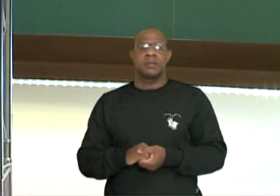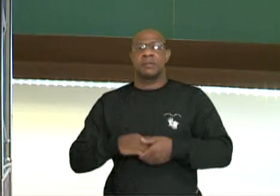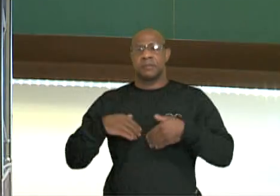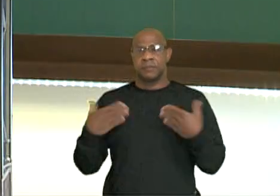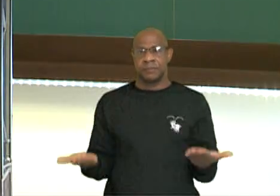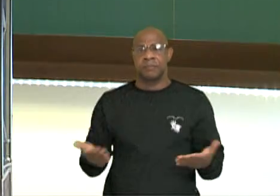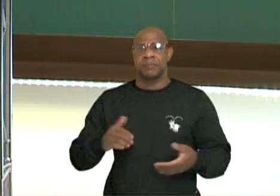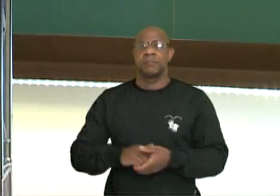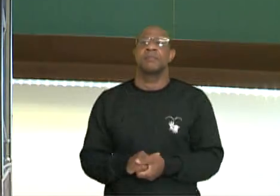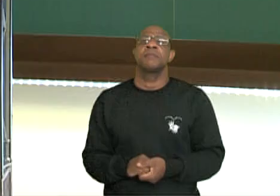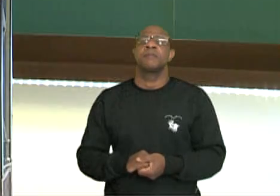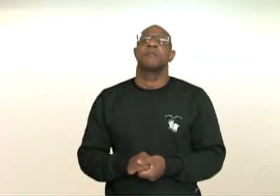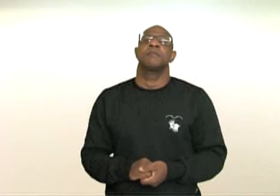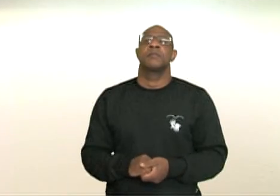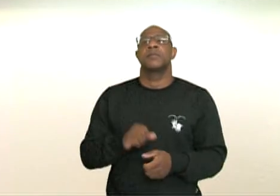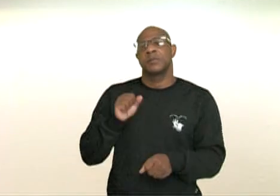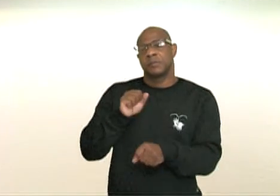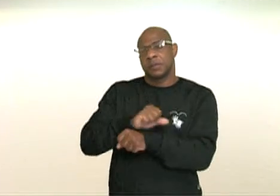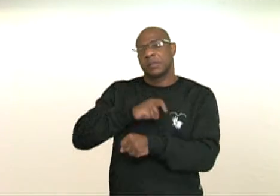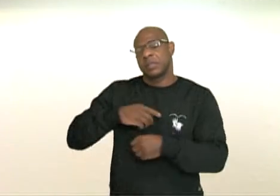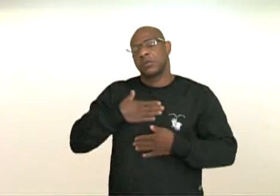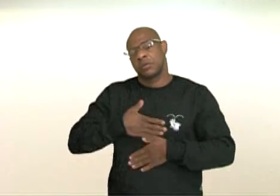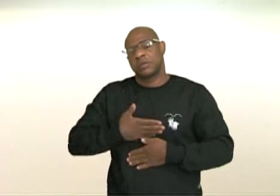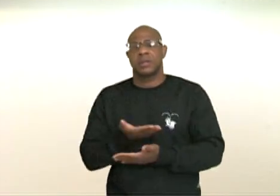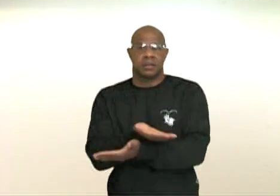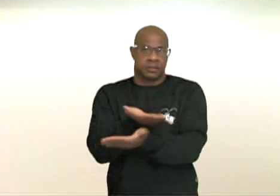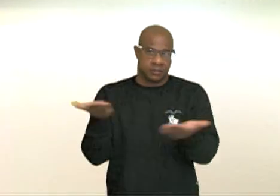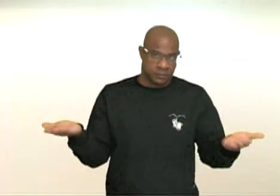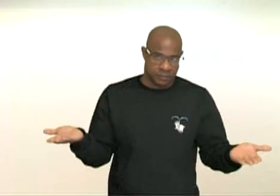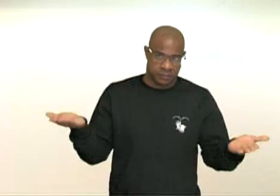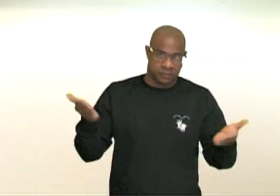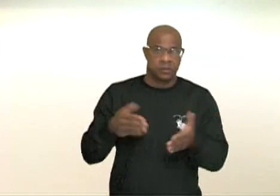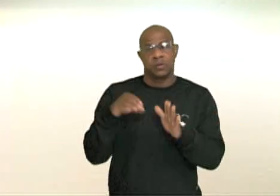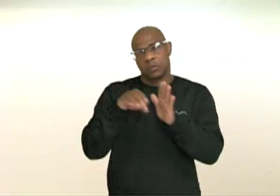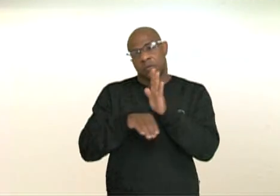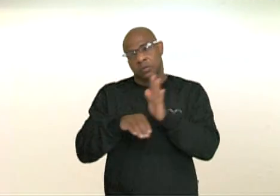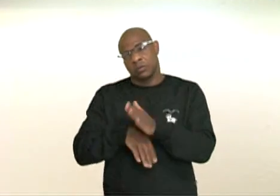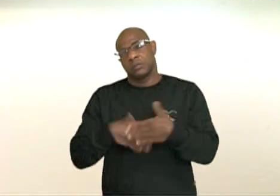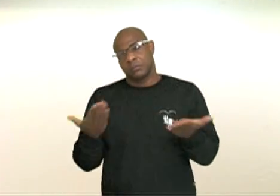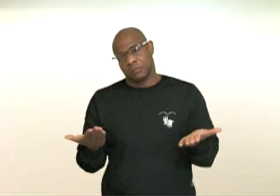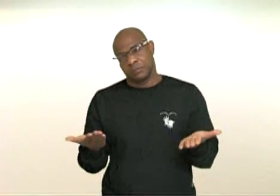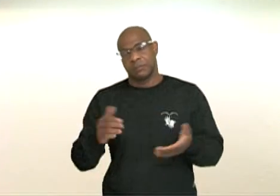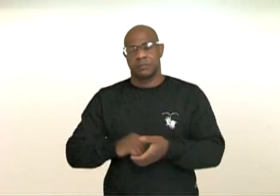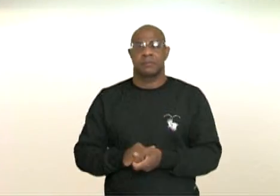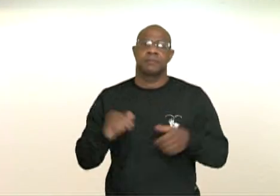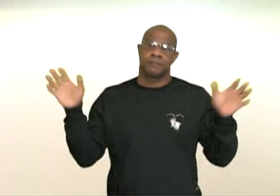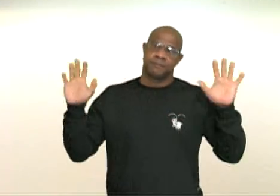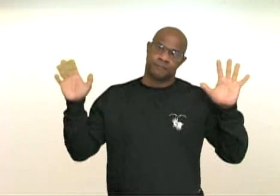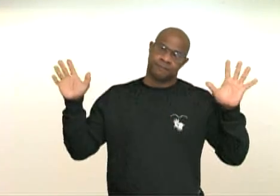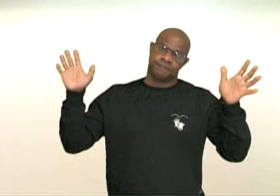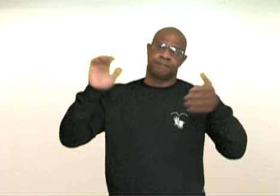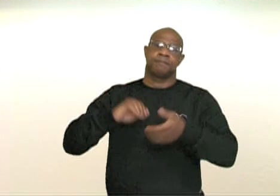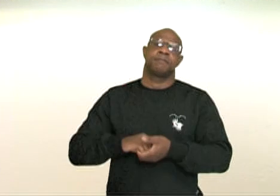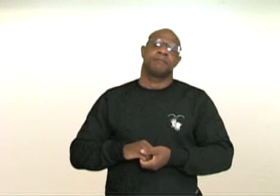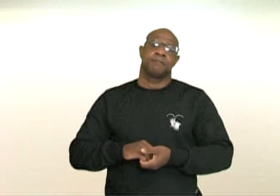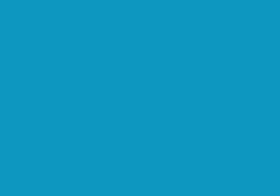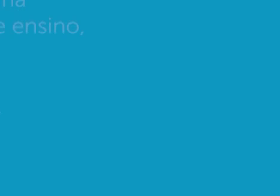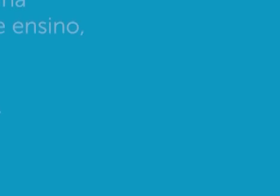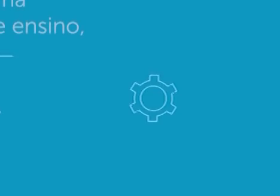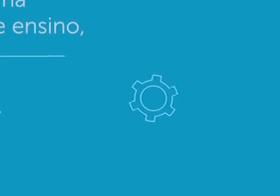referências. E espero que vocês tenham curtido alguns desses conceitos e fiquem bem. Tchauzinho!